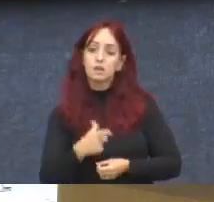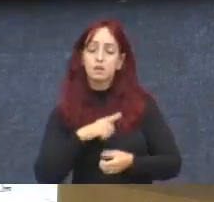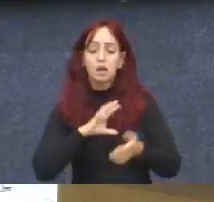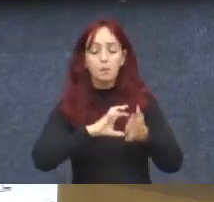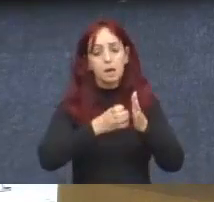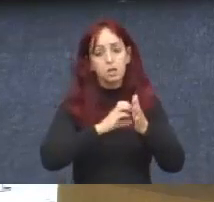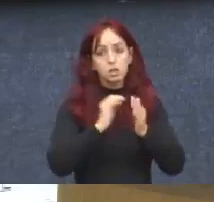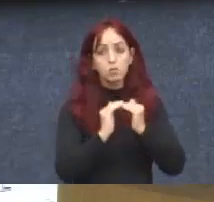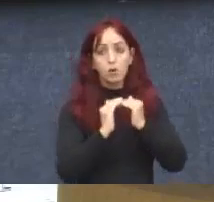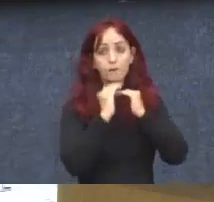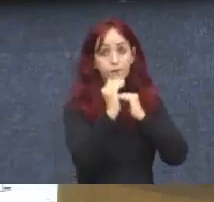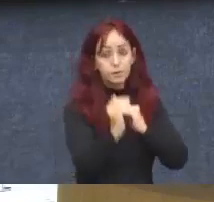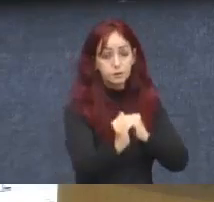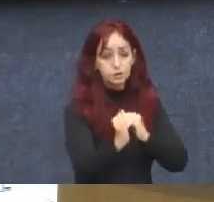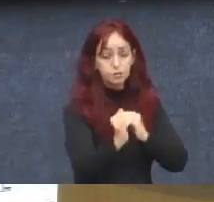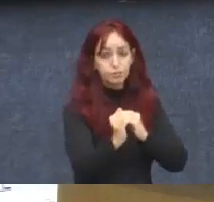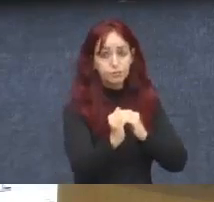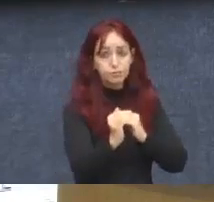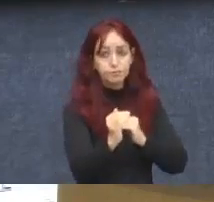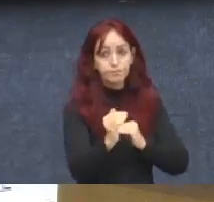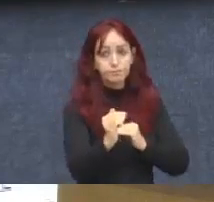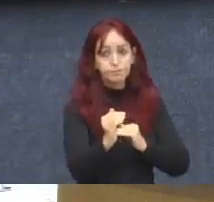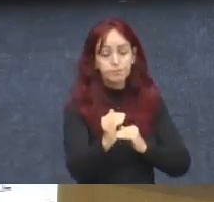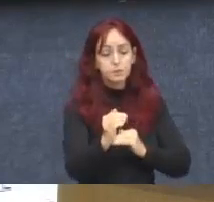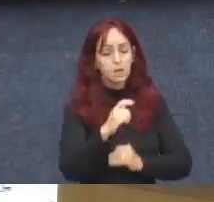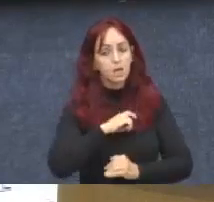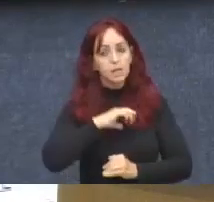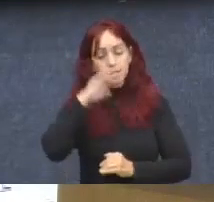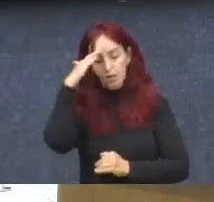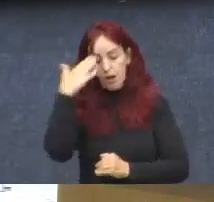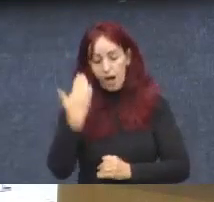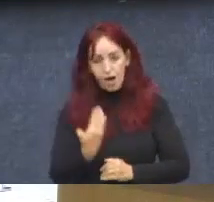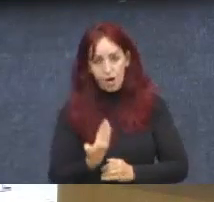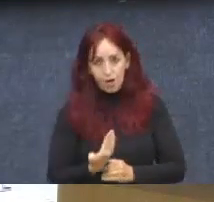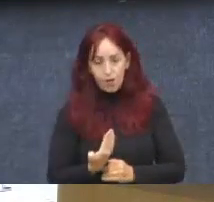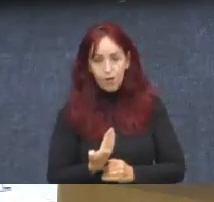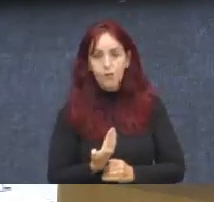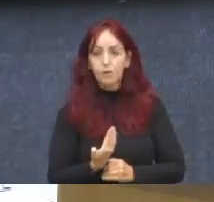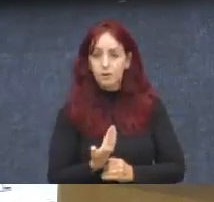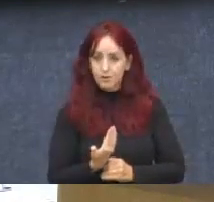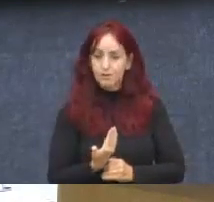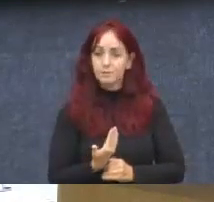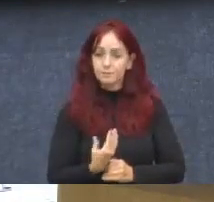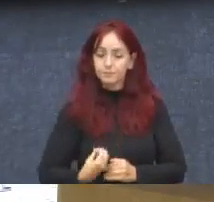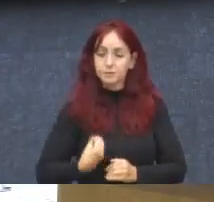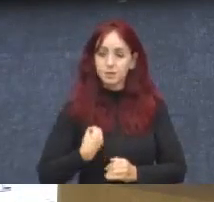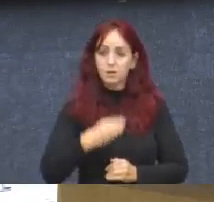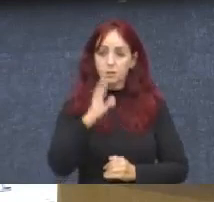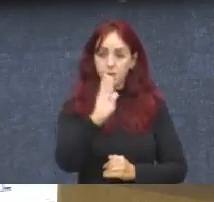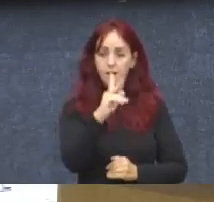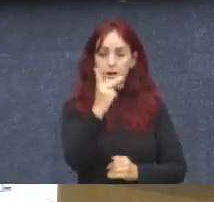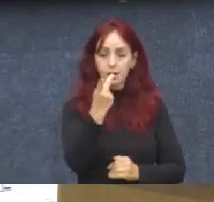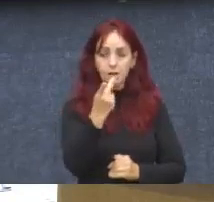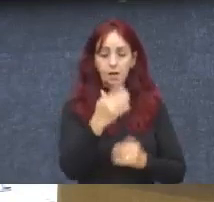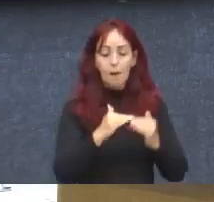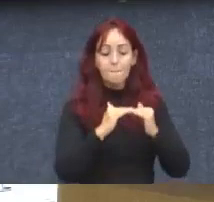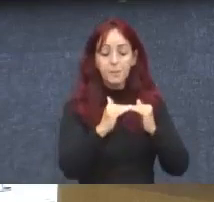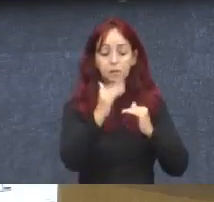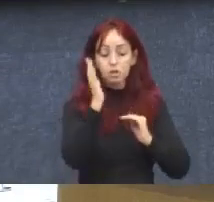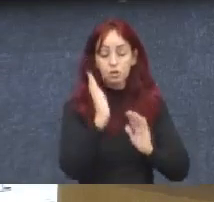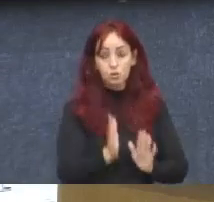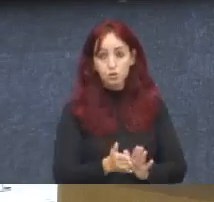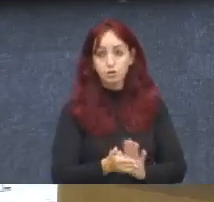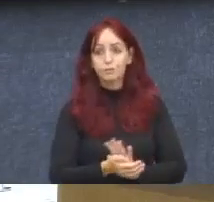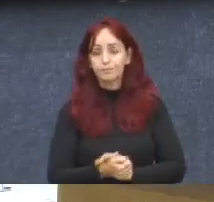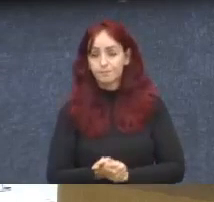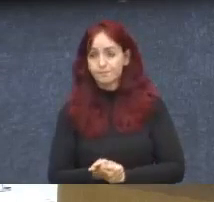Avante, ao qual tenho a honra de presidir em Belo Horizonte, também a partir de hoje. A partir de